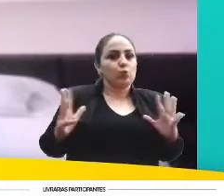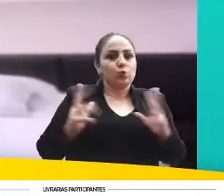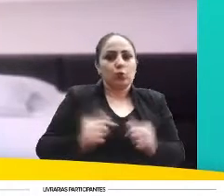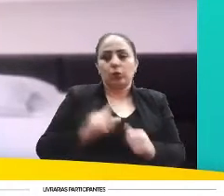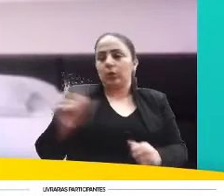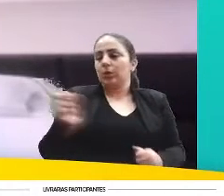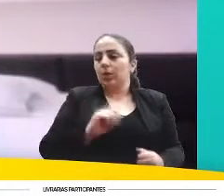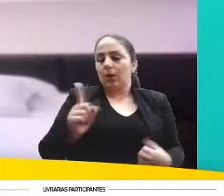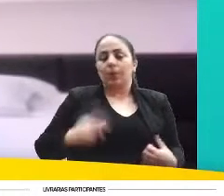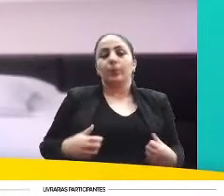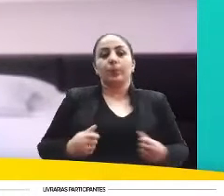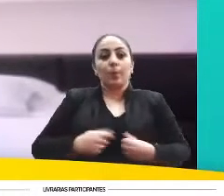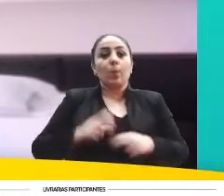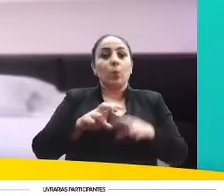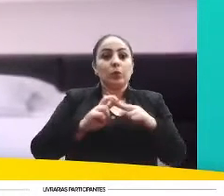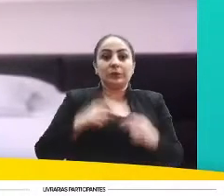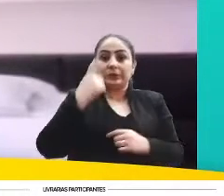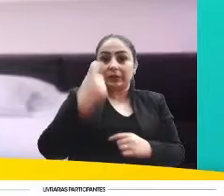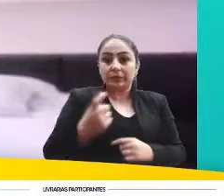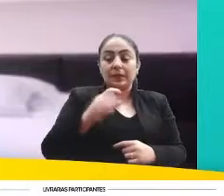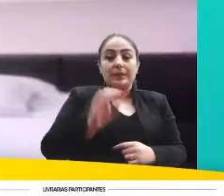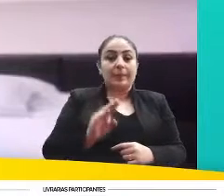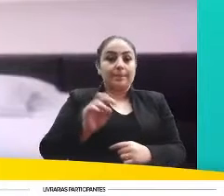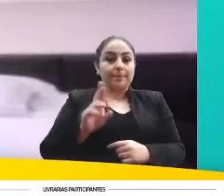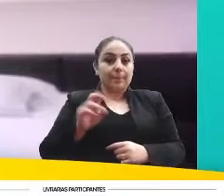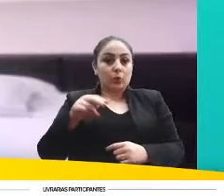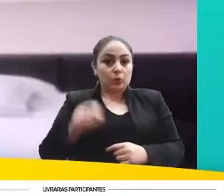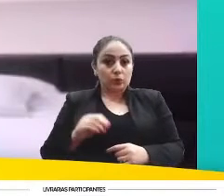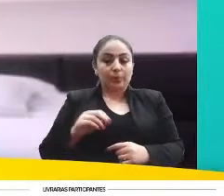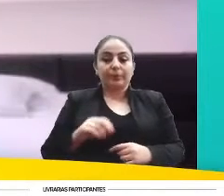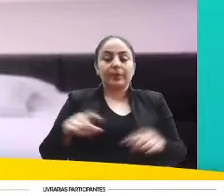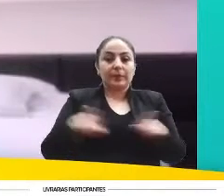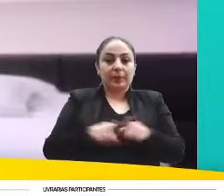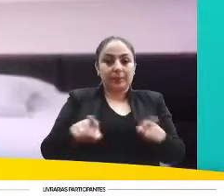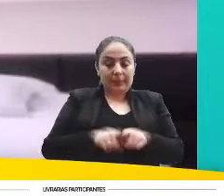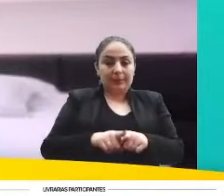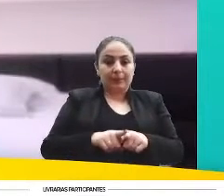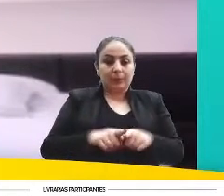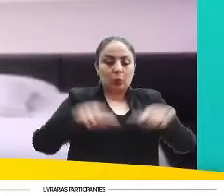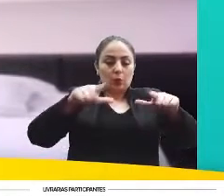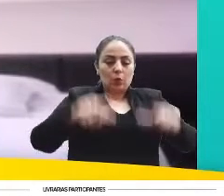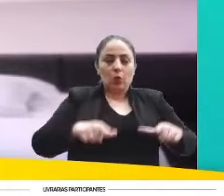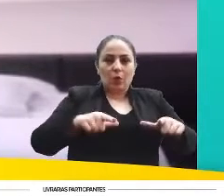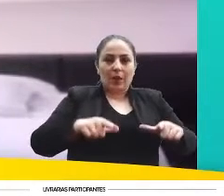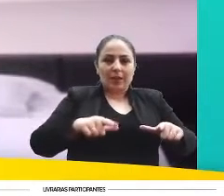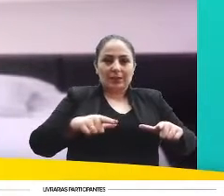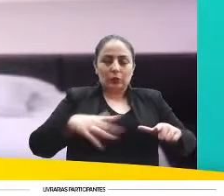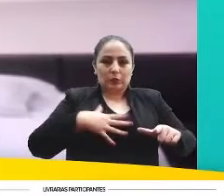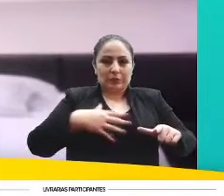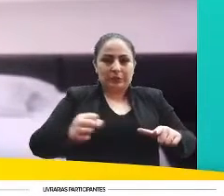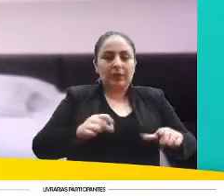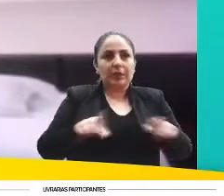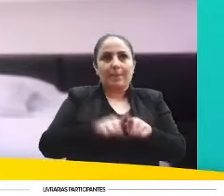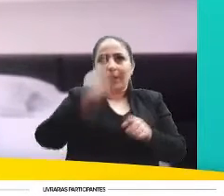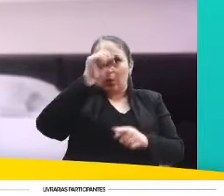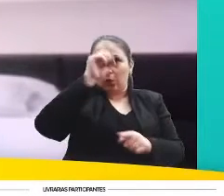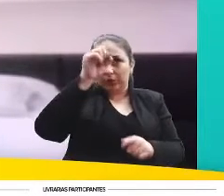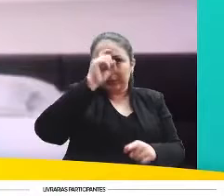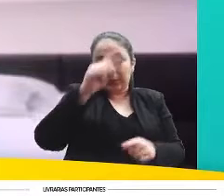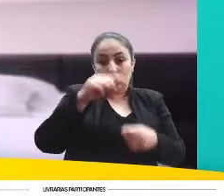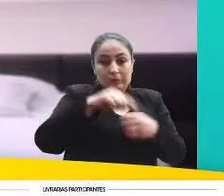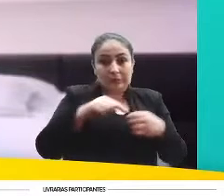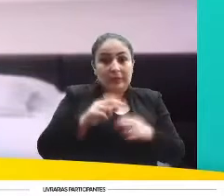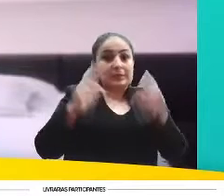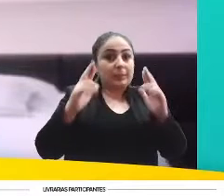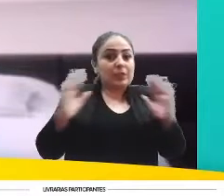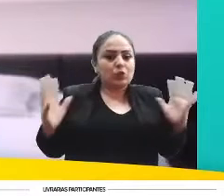Não estamos perdidos. E é muito interessante também, Bruno, que tanto o Vale dos Suicidas, como o hospital, como Cidade